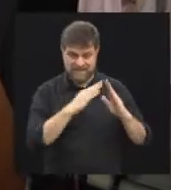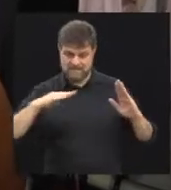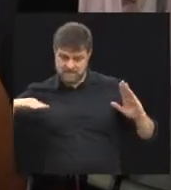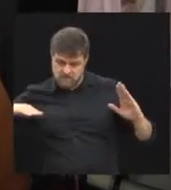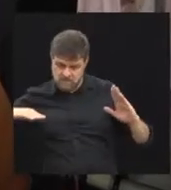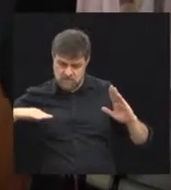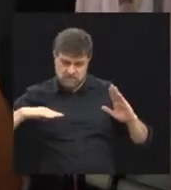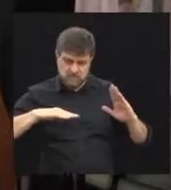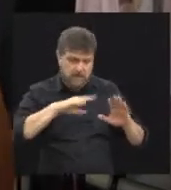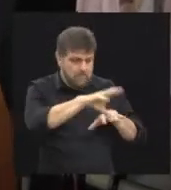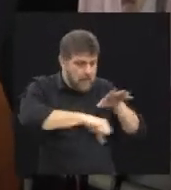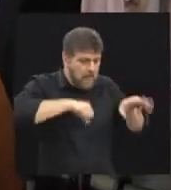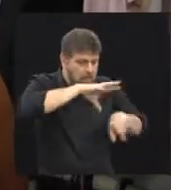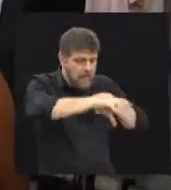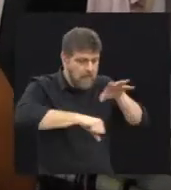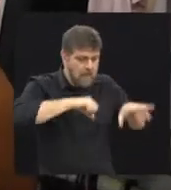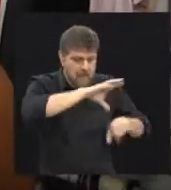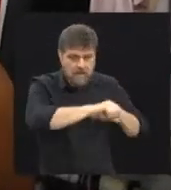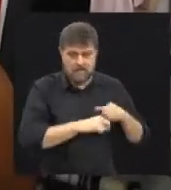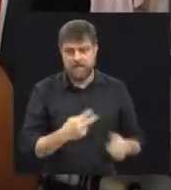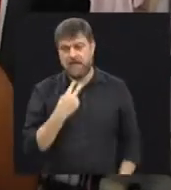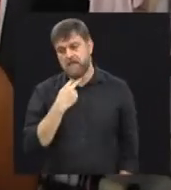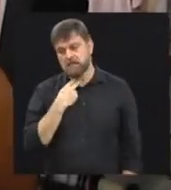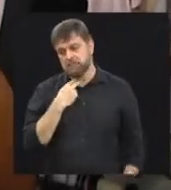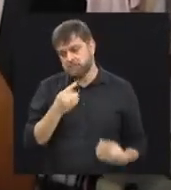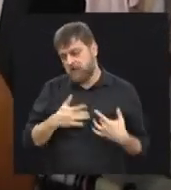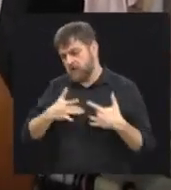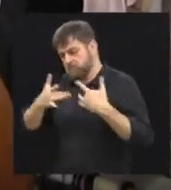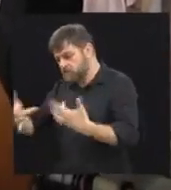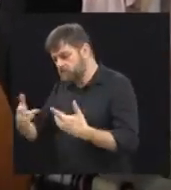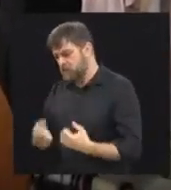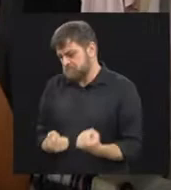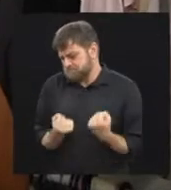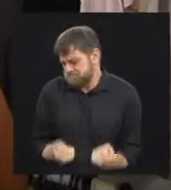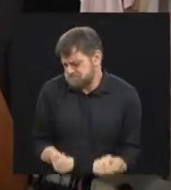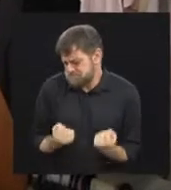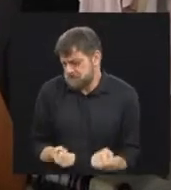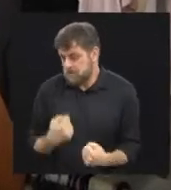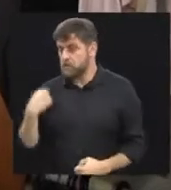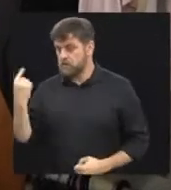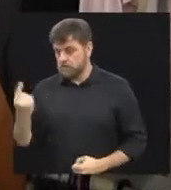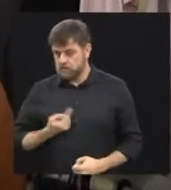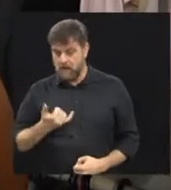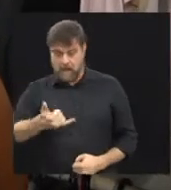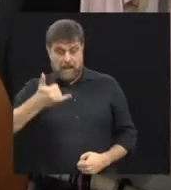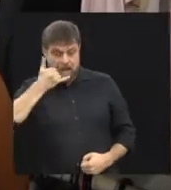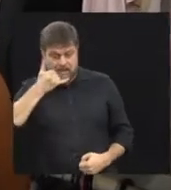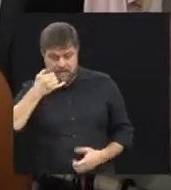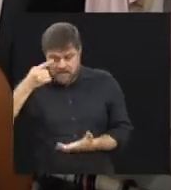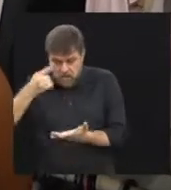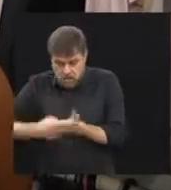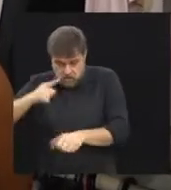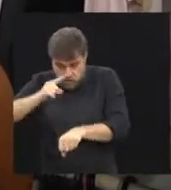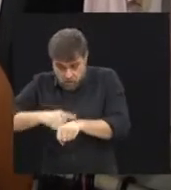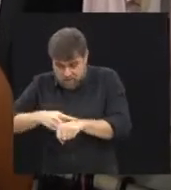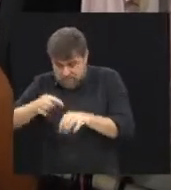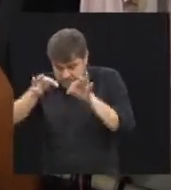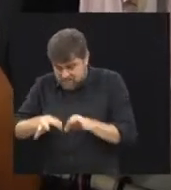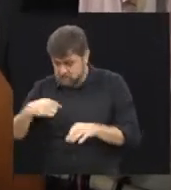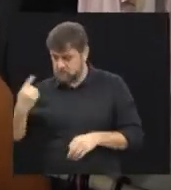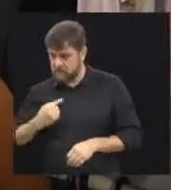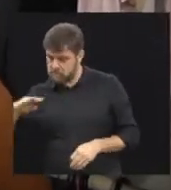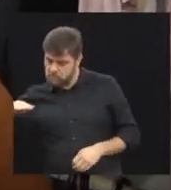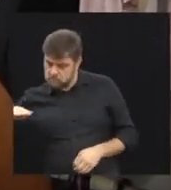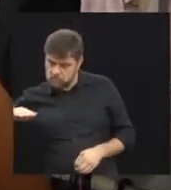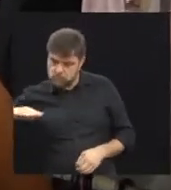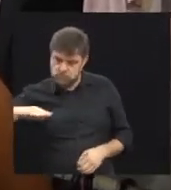de doação. Então, aquilo que a população quiser doar, não tem como retirar, é pesado, não tem como levar, a gente liga aqui, a gente agenda um horário e